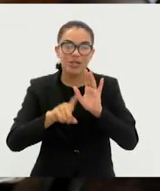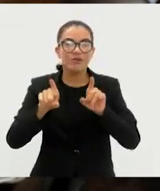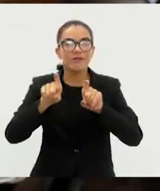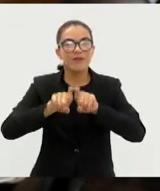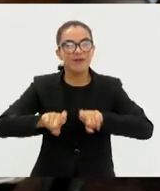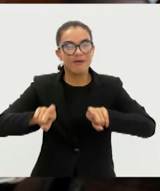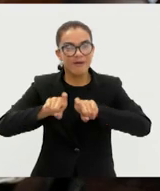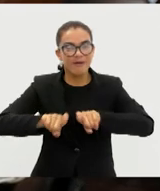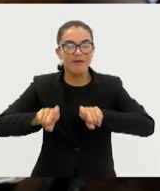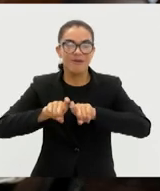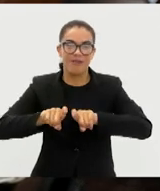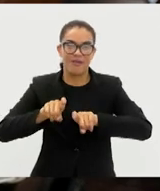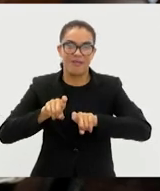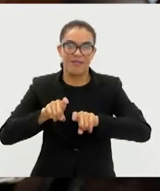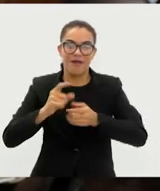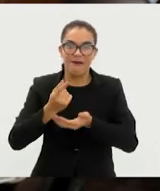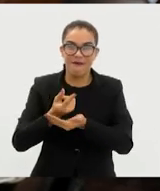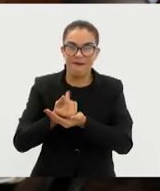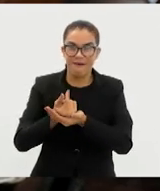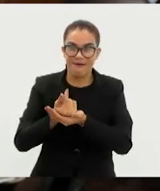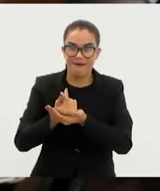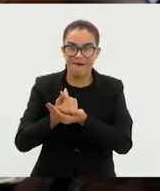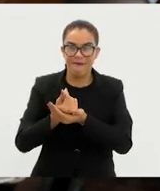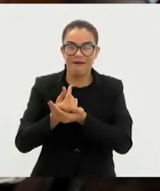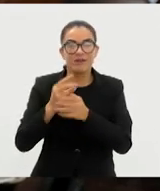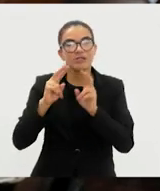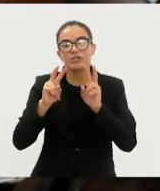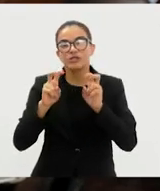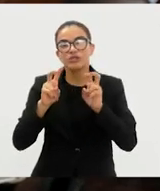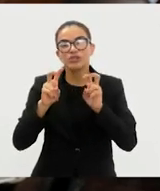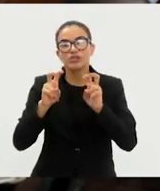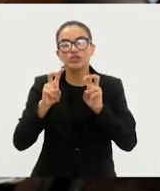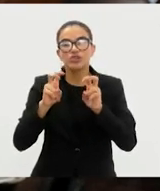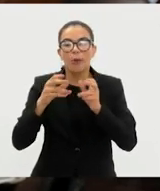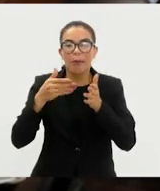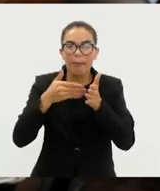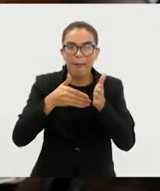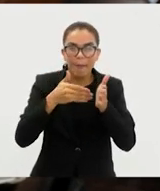da Fazenda, no que toca às barreiras fiscais.